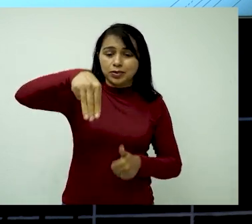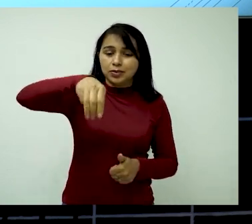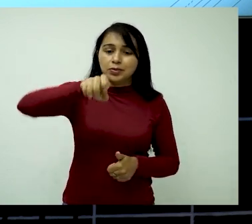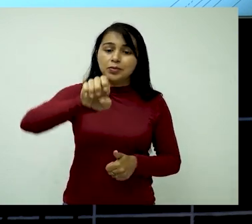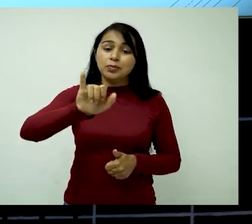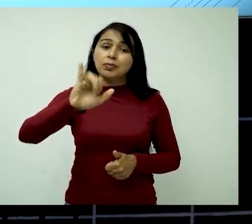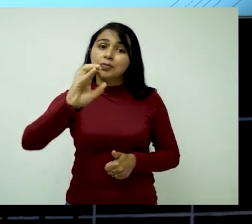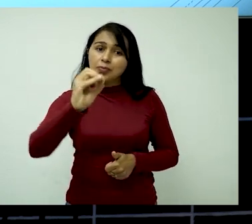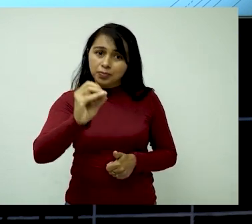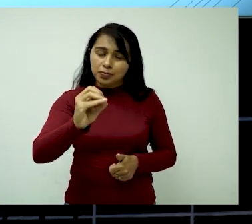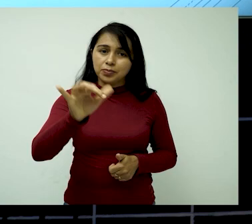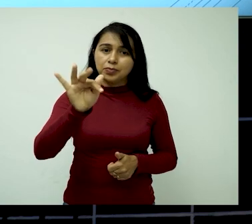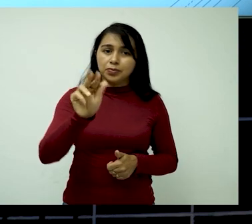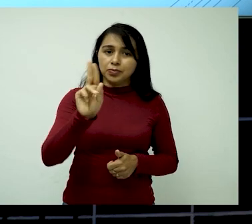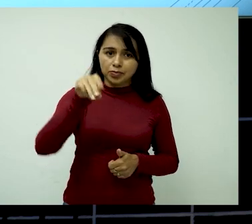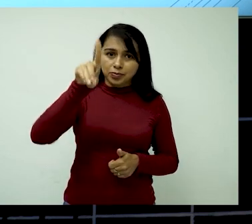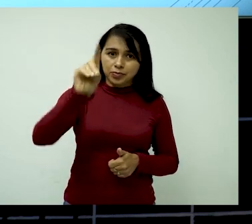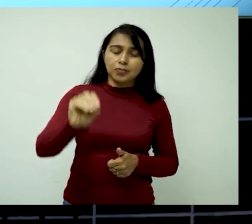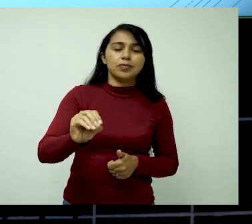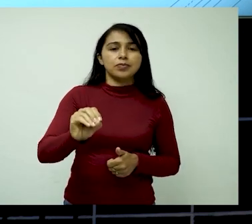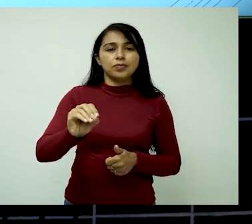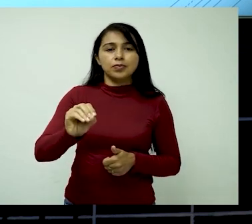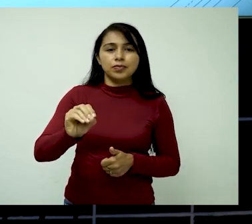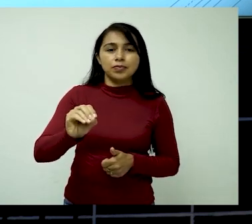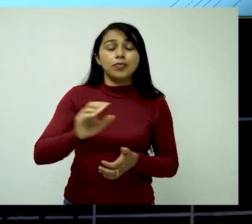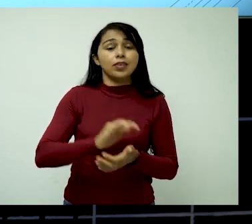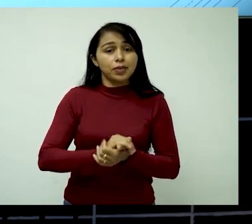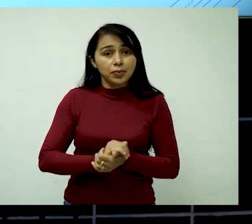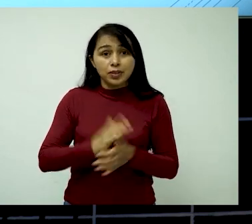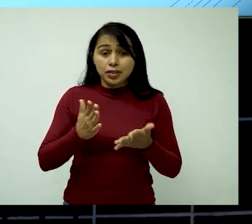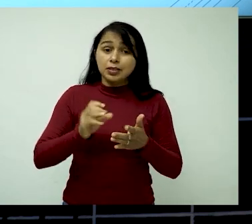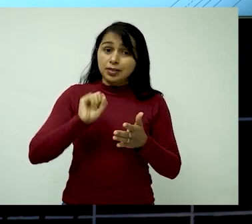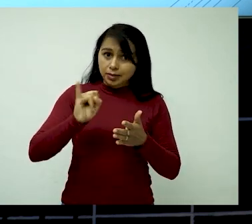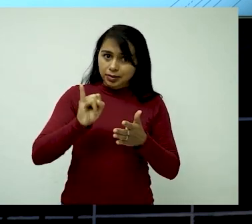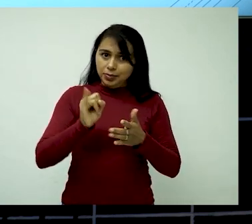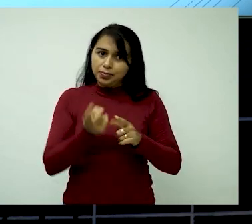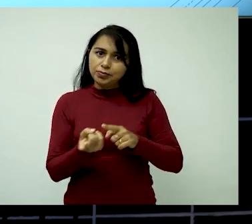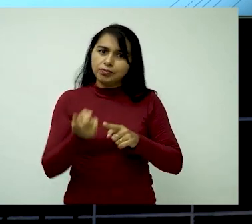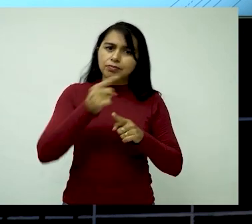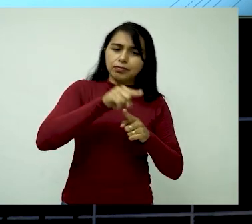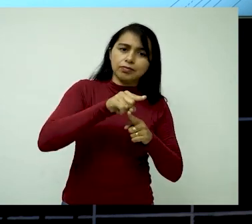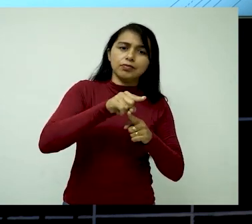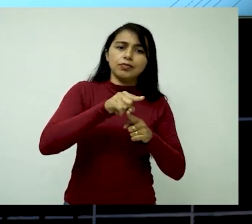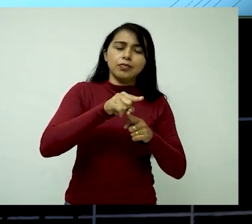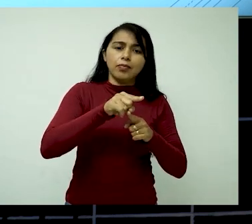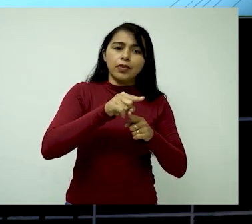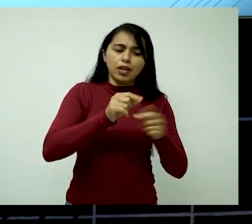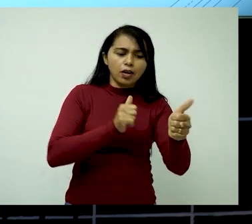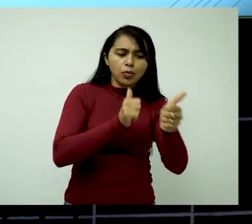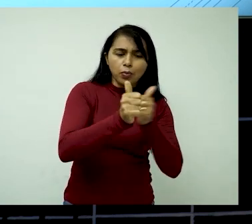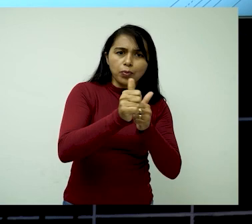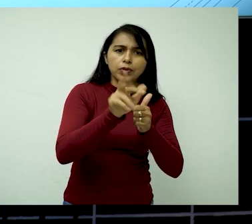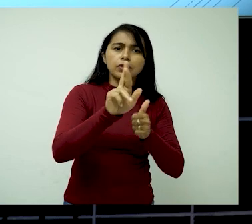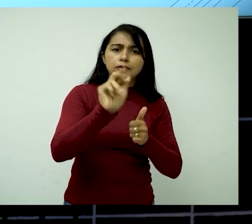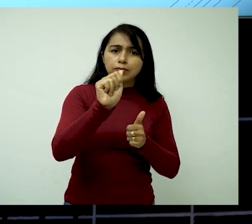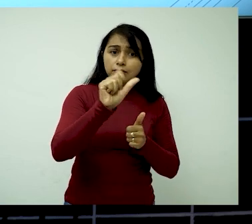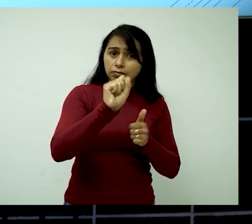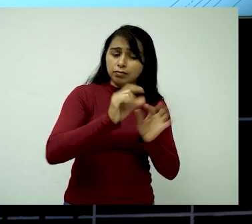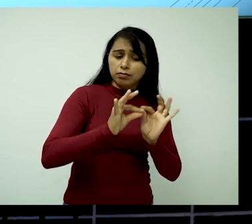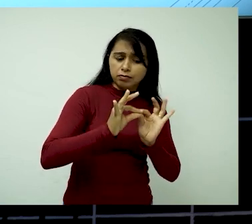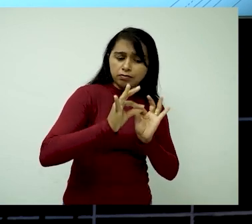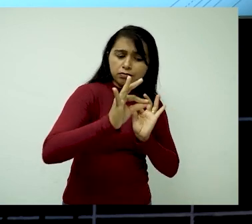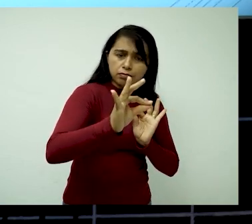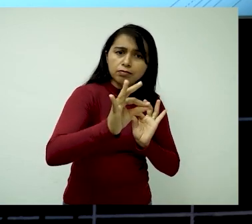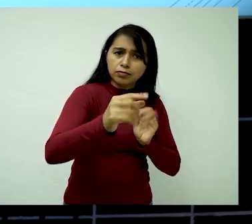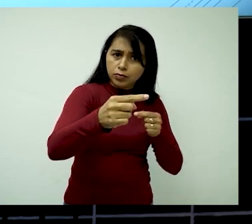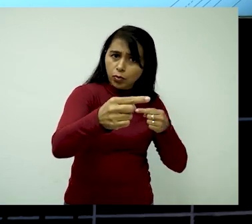das corridas de meio fundo. Ah, professor, então se o senhor falou que as corridas de curta distância, né, que são as